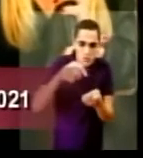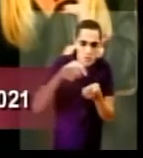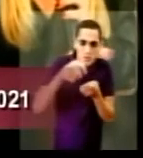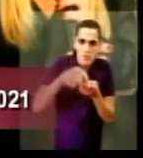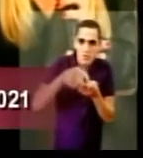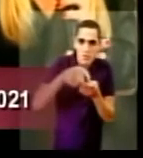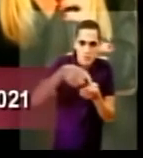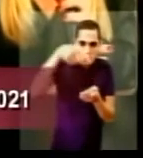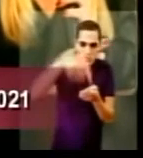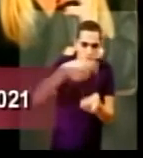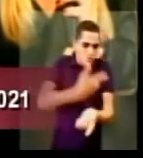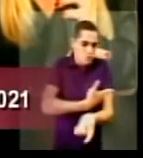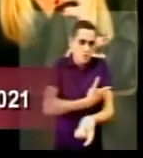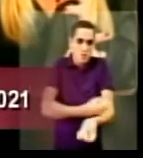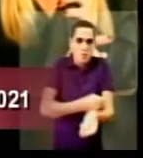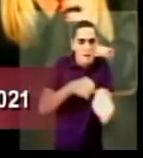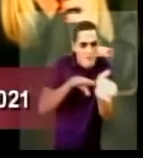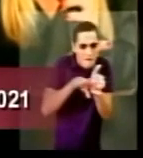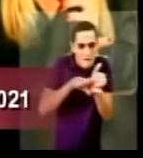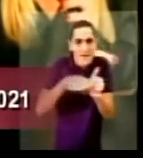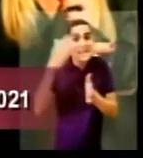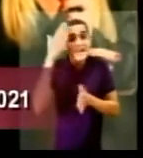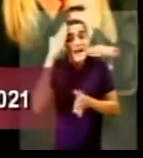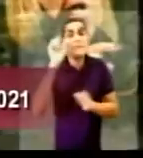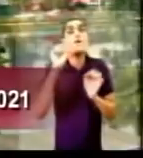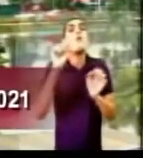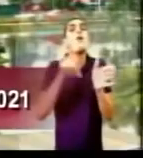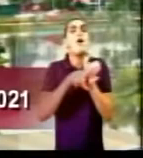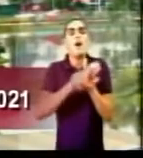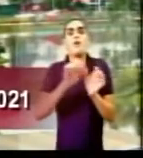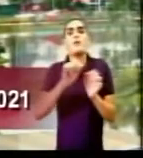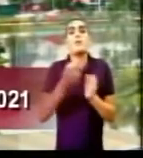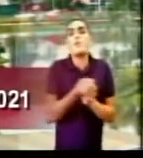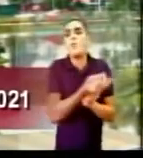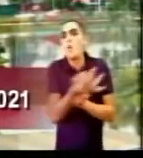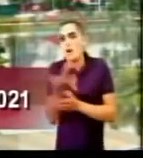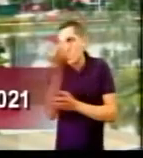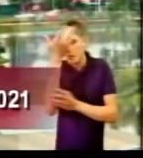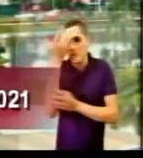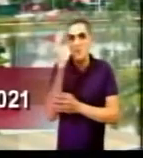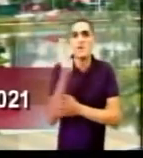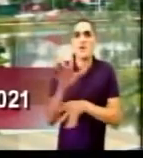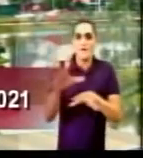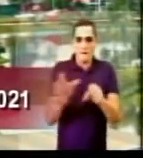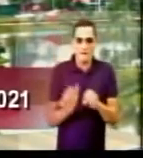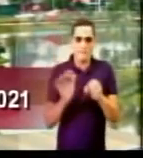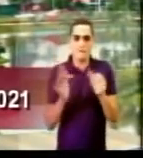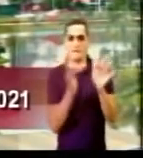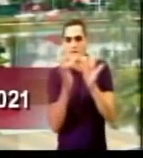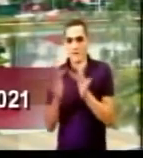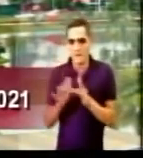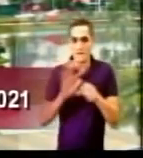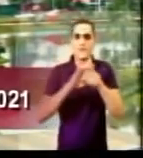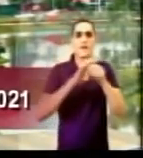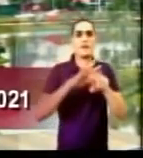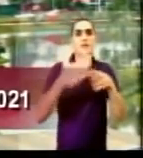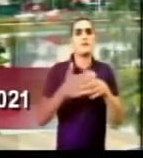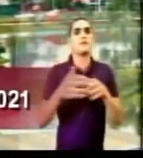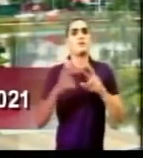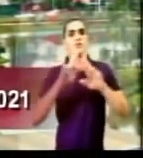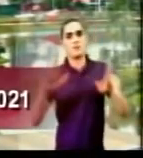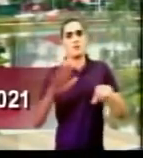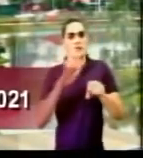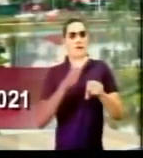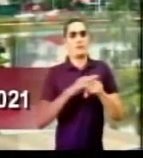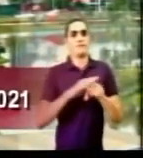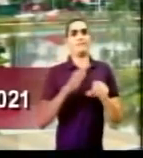quê? Queríamos saber quantas pessoas já tinham tido contato com a doença e não que estavam doentes naquele momento.